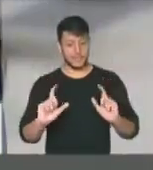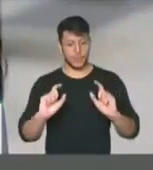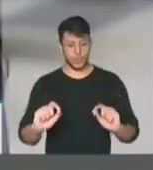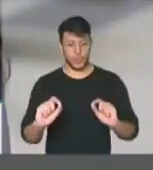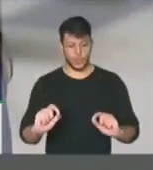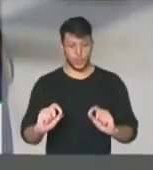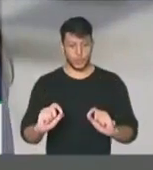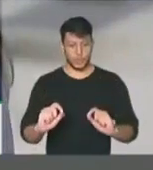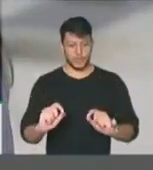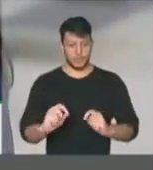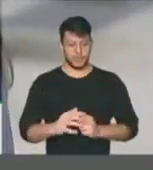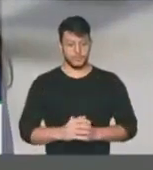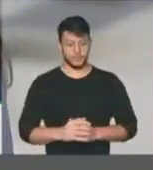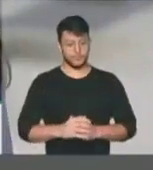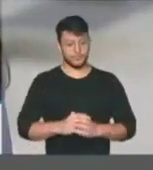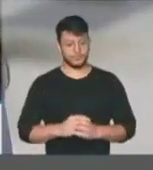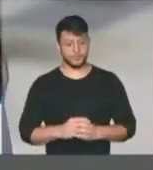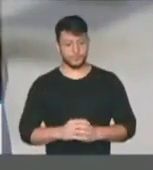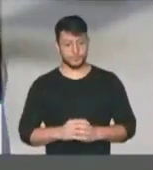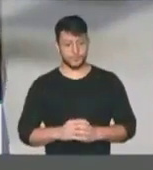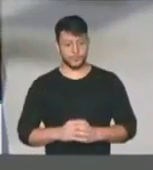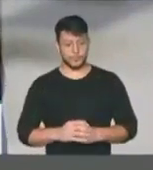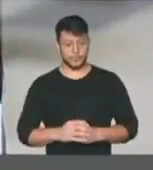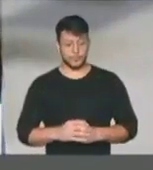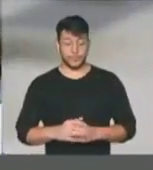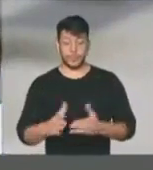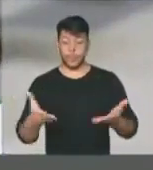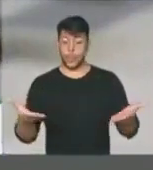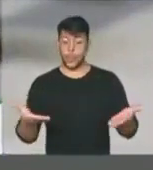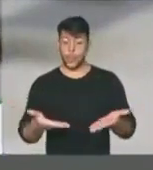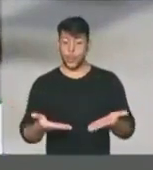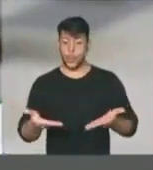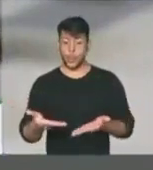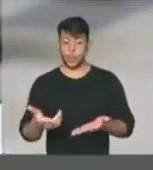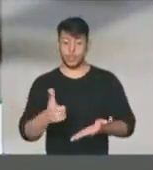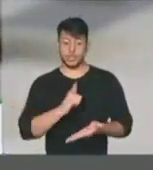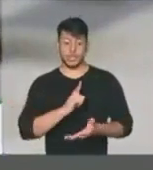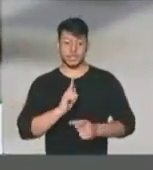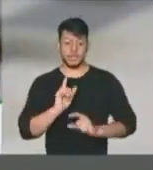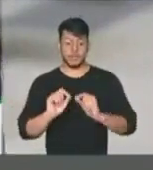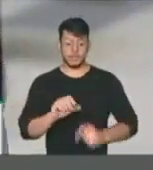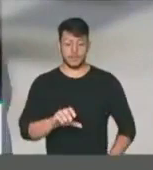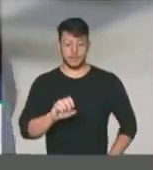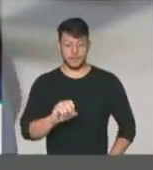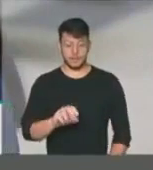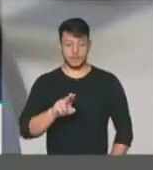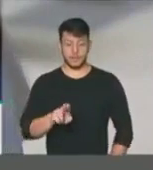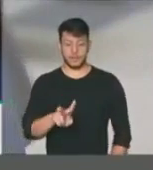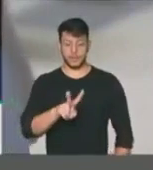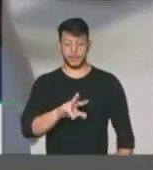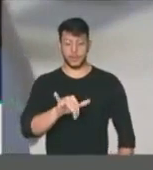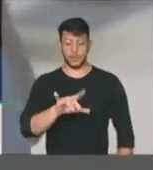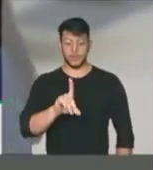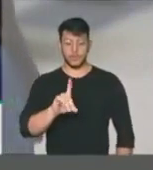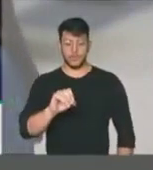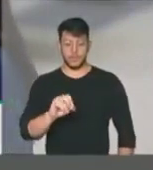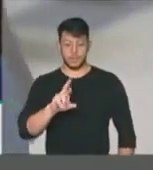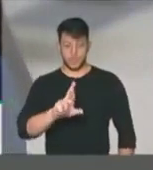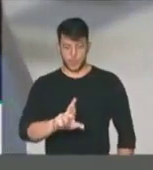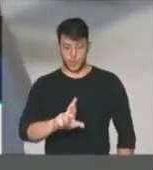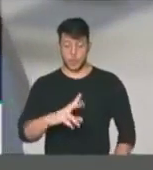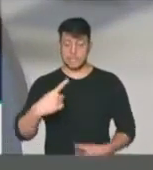que segue os trabalhos nesta quinta-feira, e hoje recebendo o ouvidor do município de